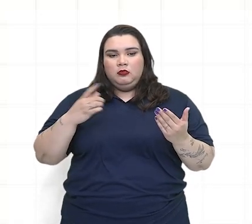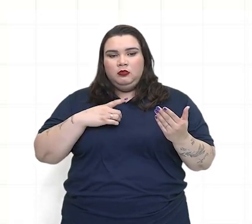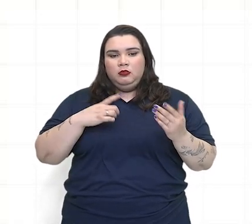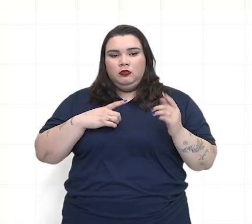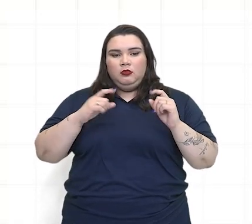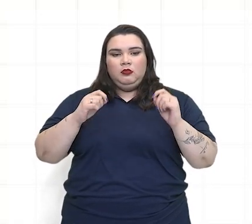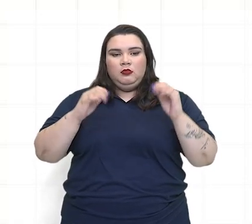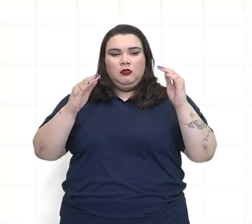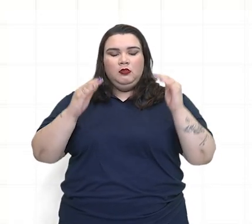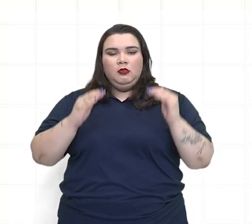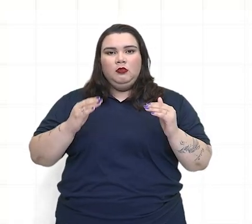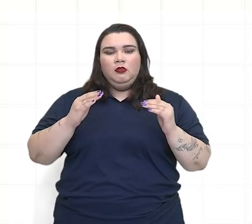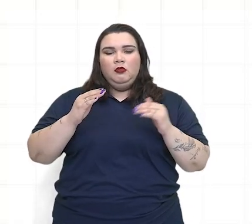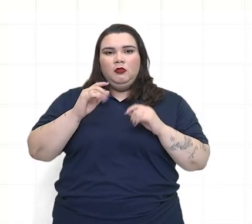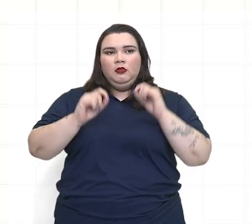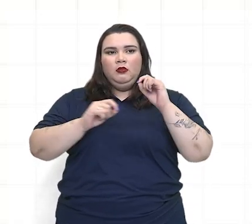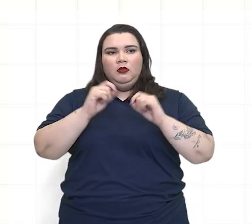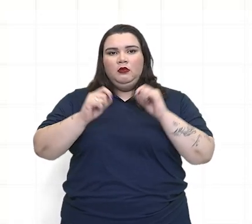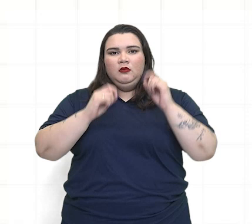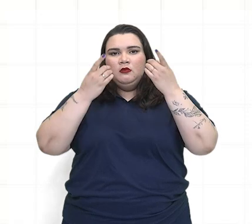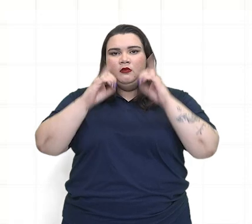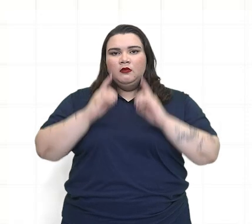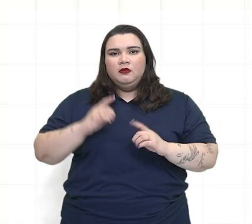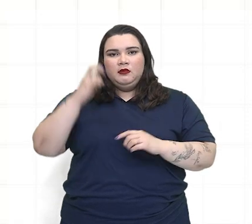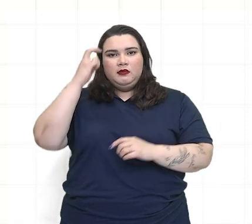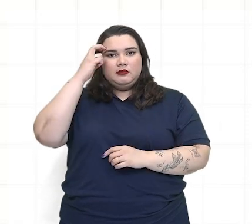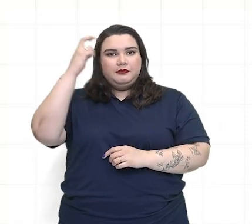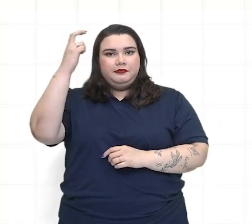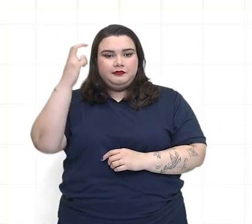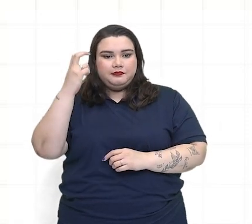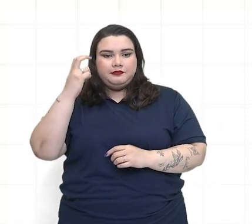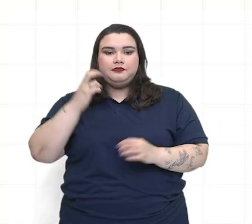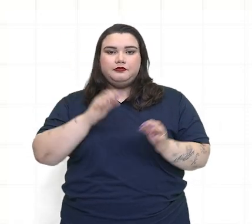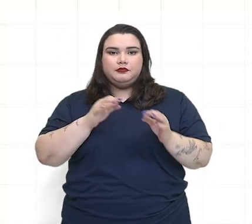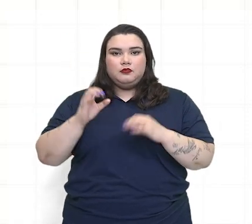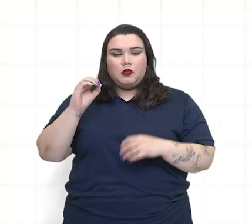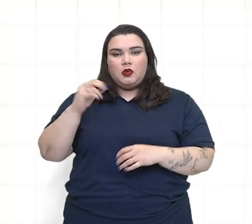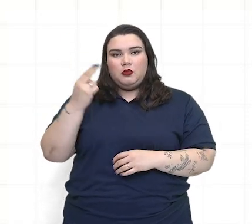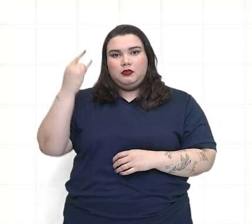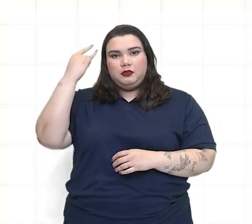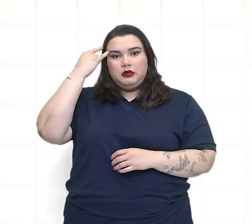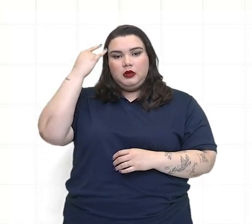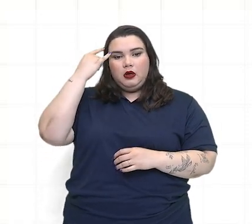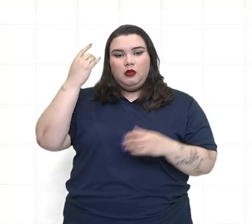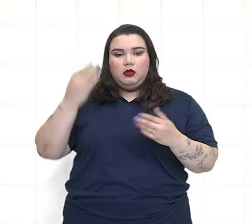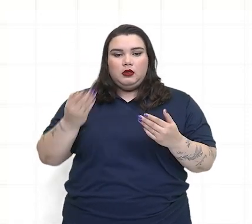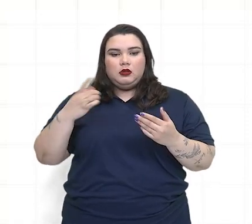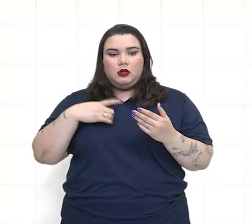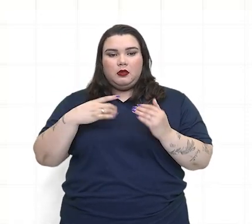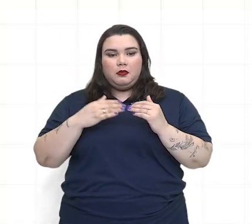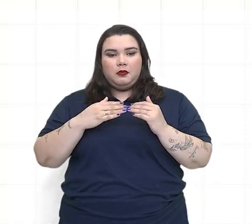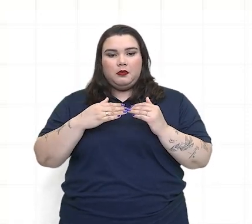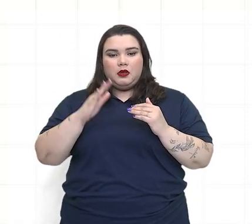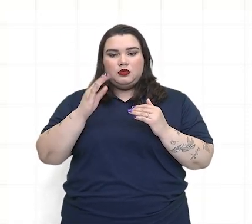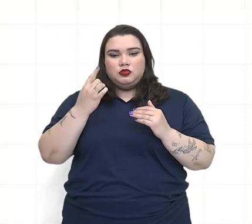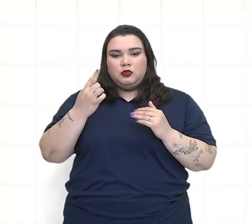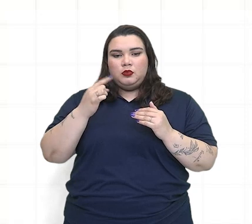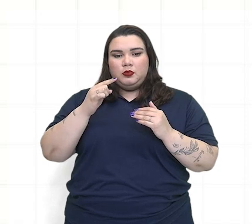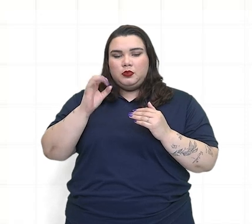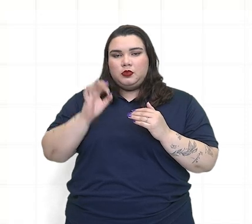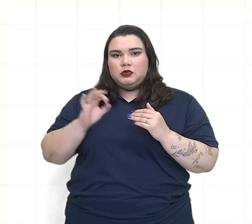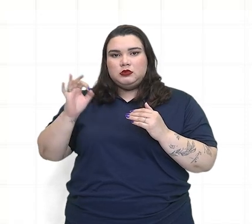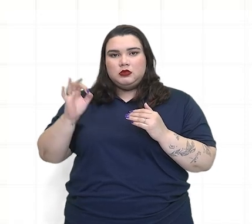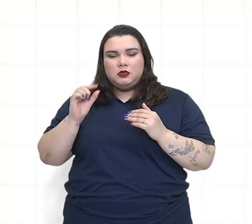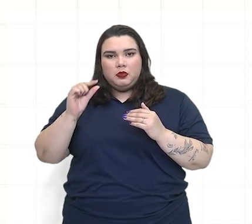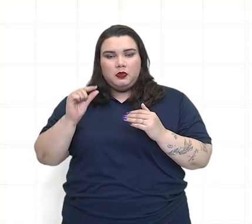intelectual. Um pouco mais do que 1% apresenta esse tipo de dificuldade. Então são informações que no caso